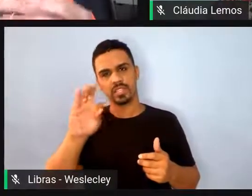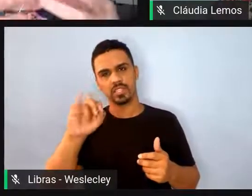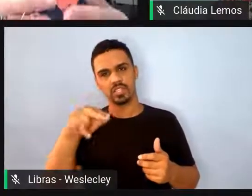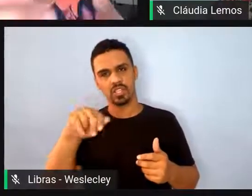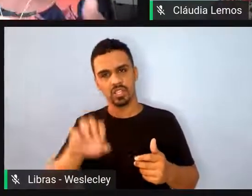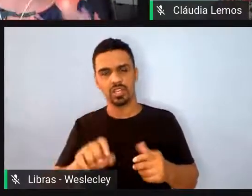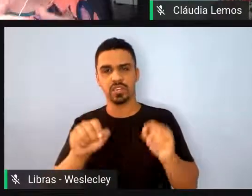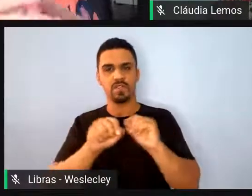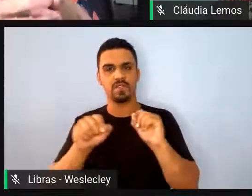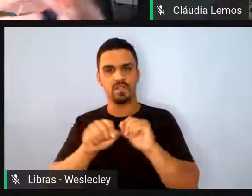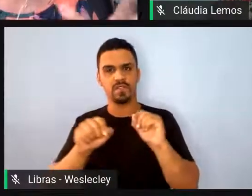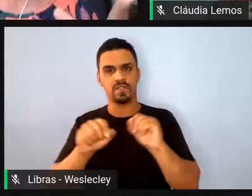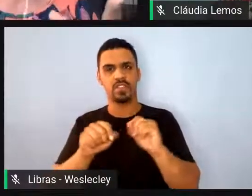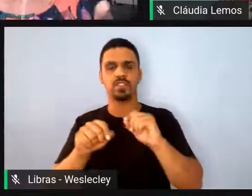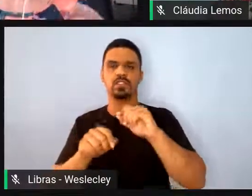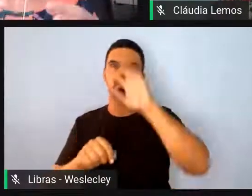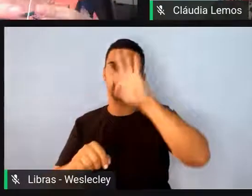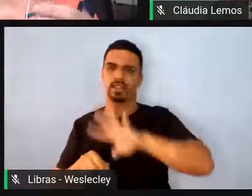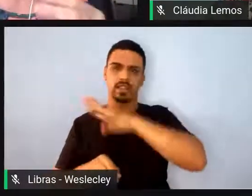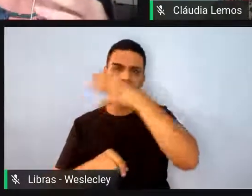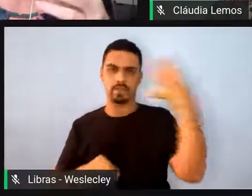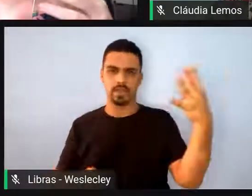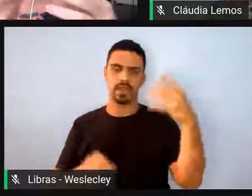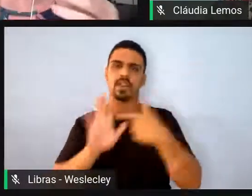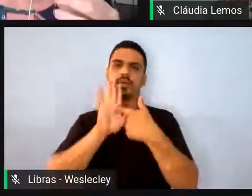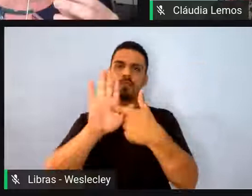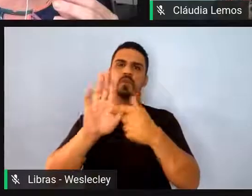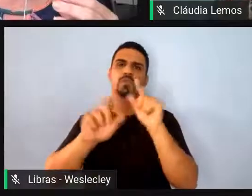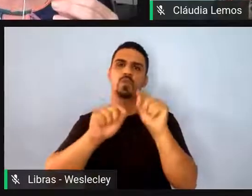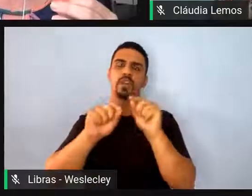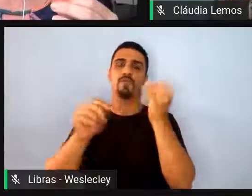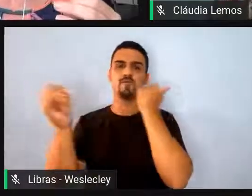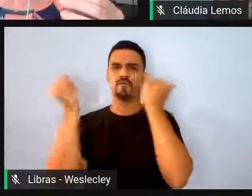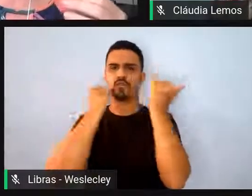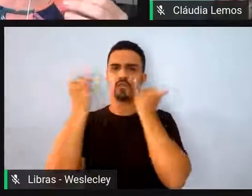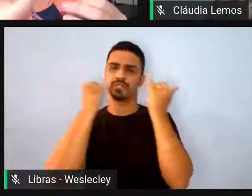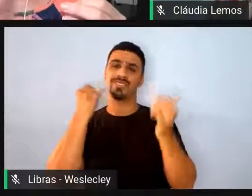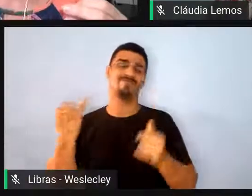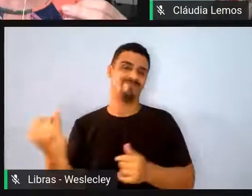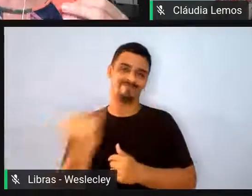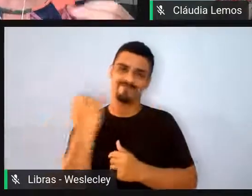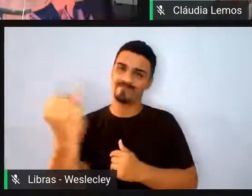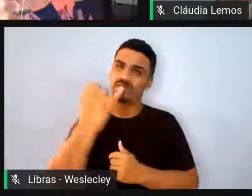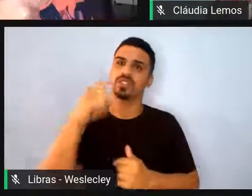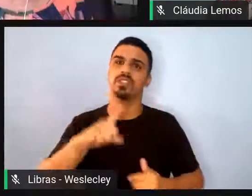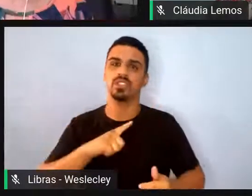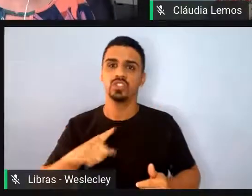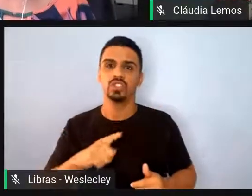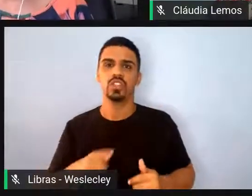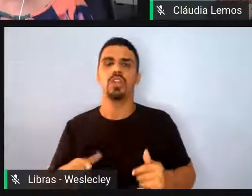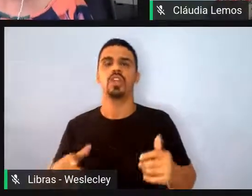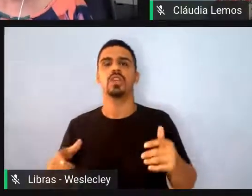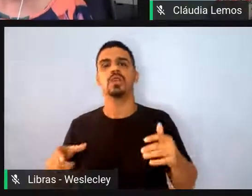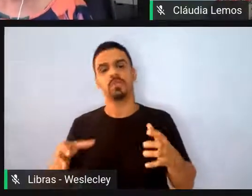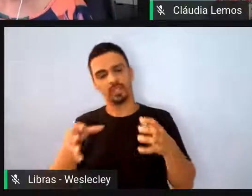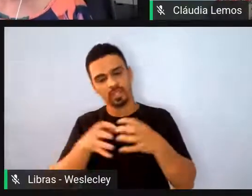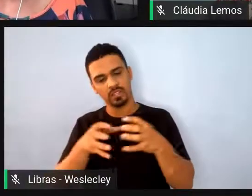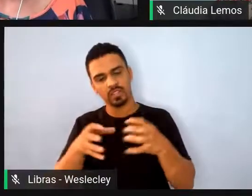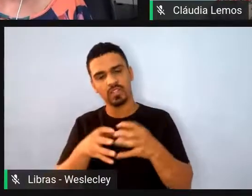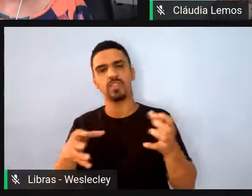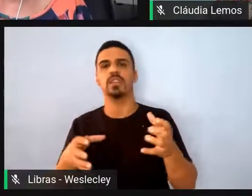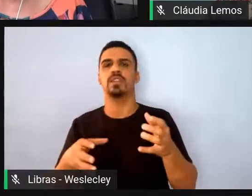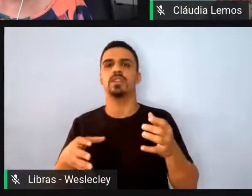que mostra que a informação ela é fundamental para trazer o público para se envolver com a atividade